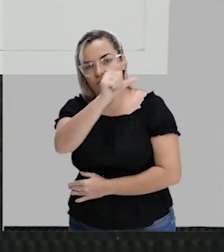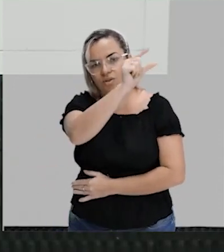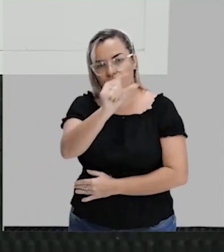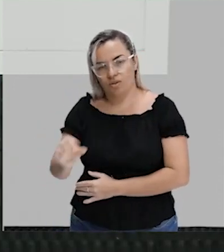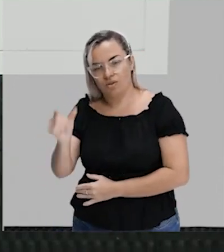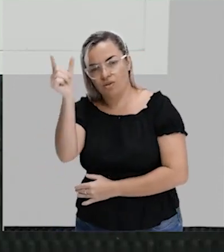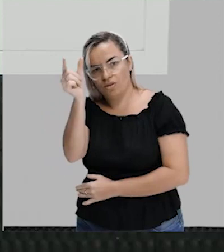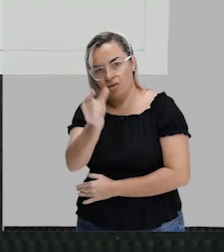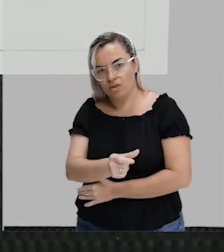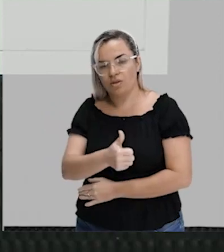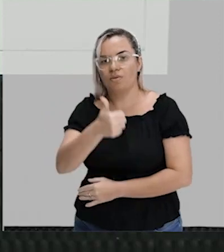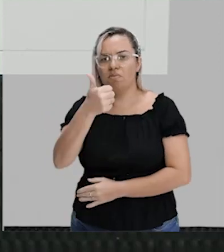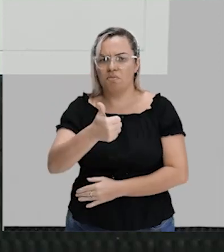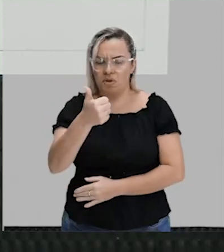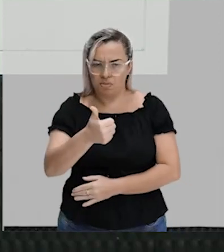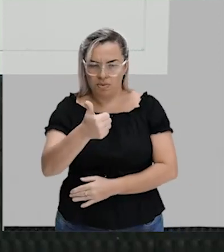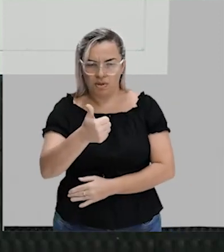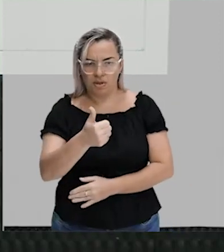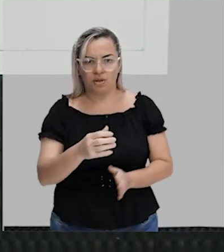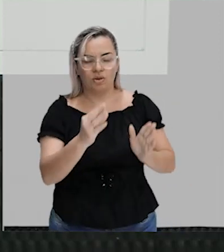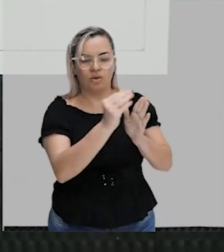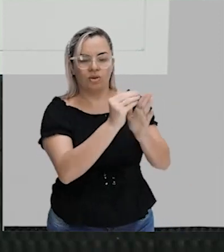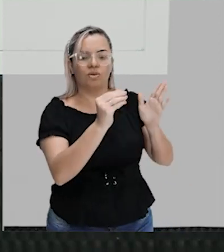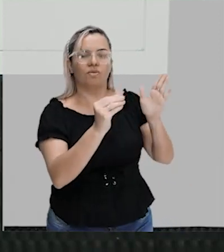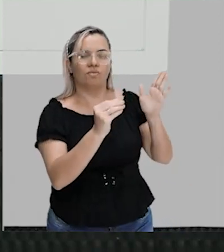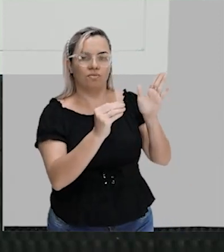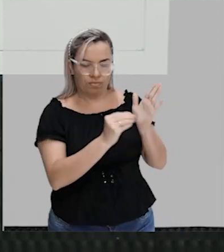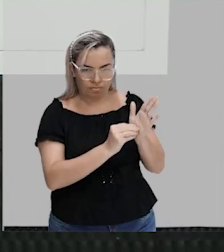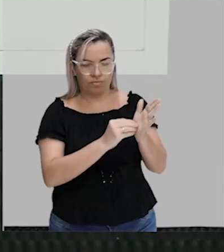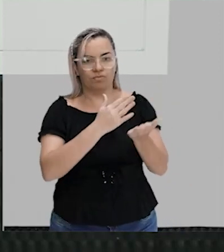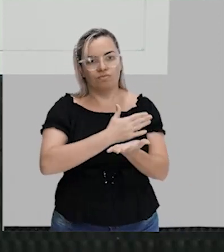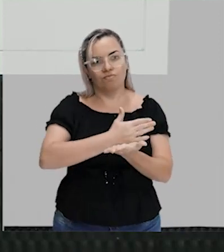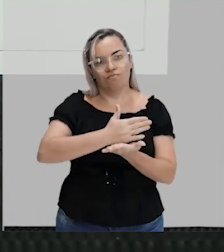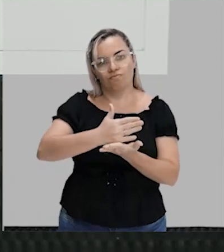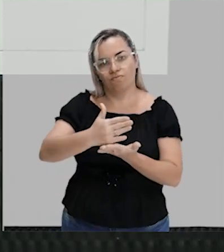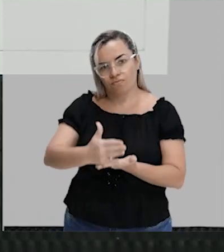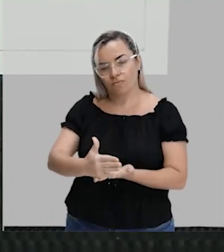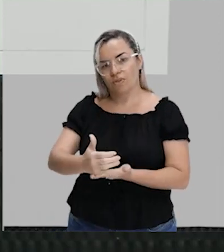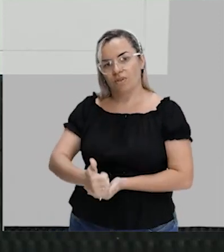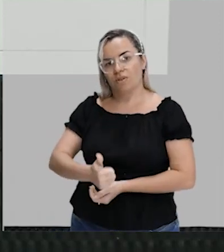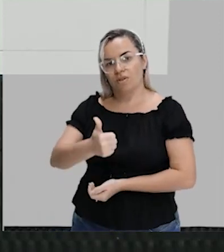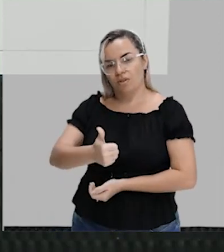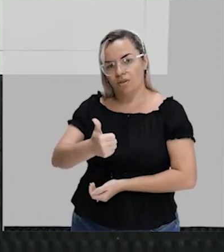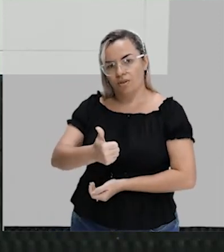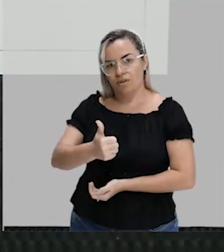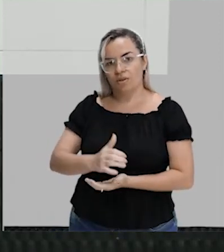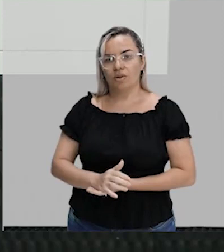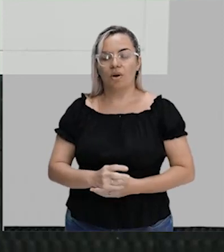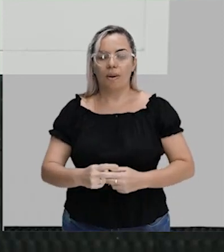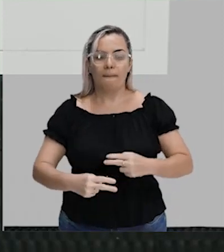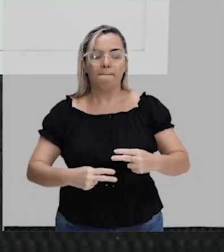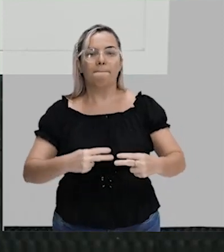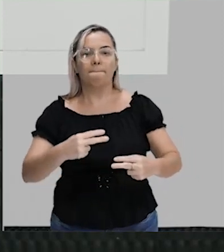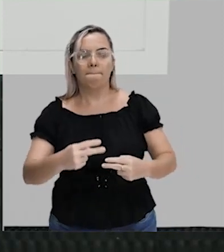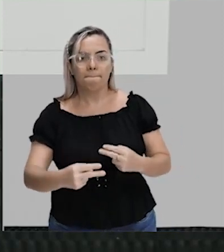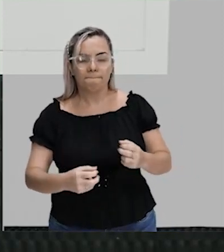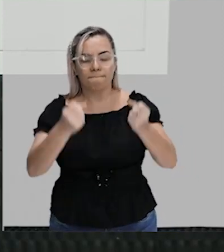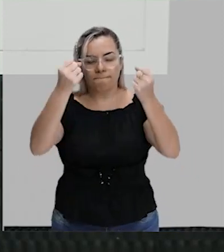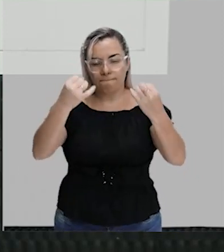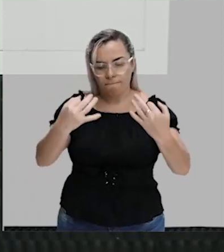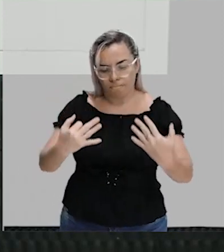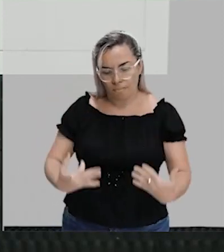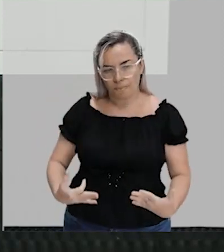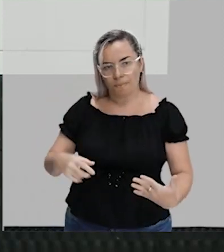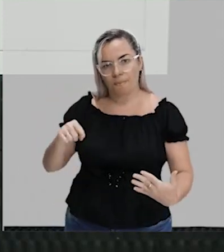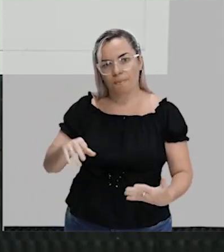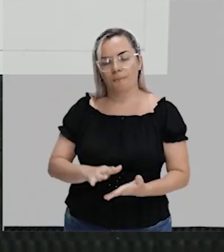primeiro assunto nosso primeiro capítulo desse primeiro período tá e a gente já começou a falar falamos aqui